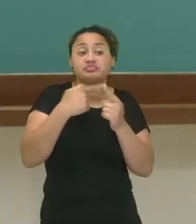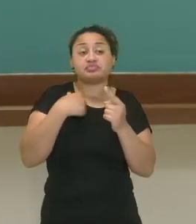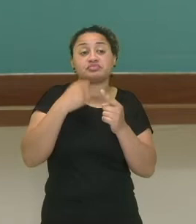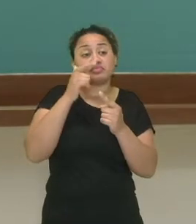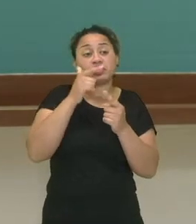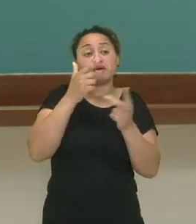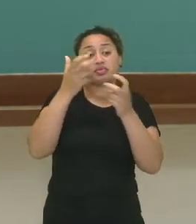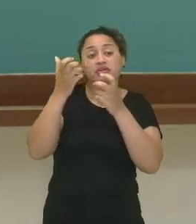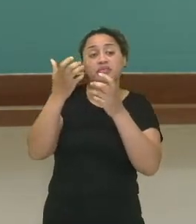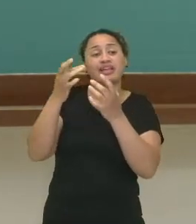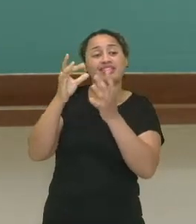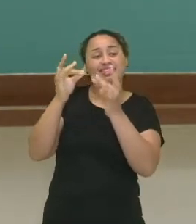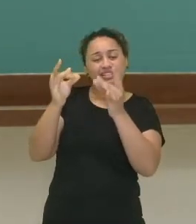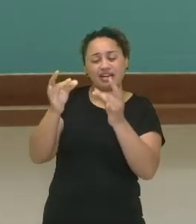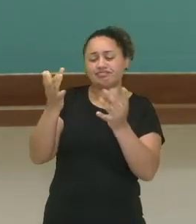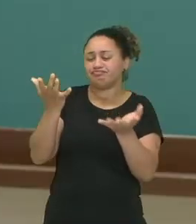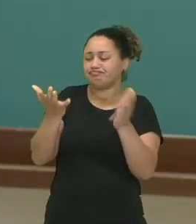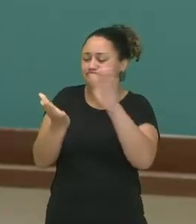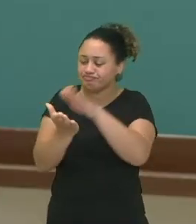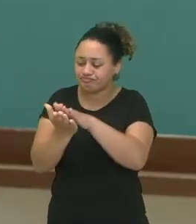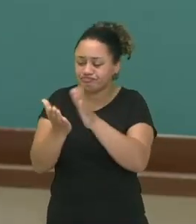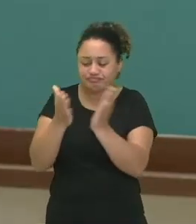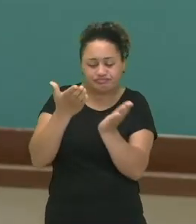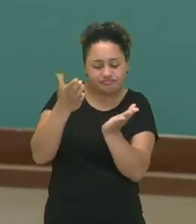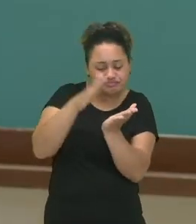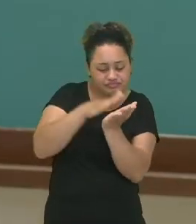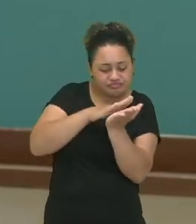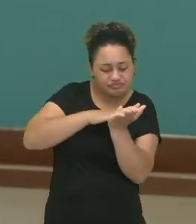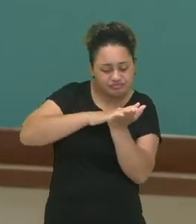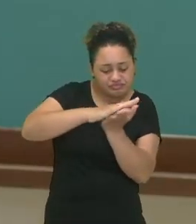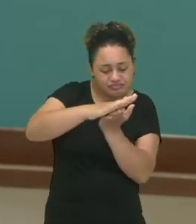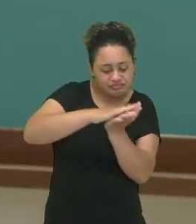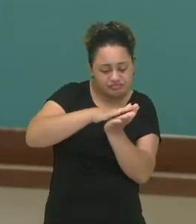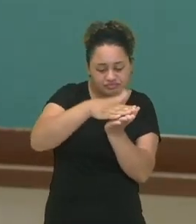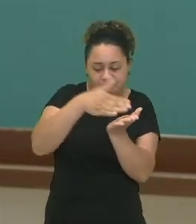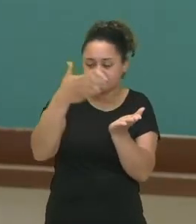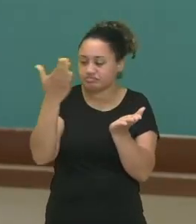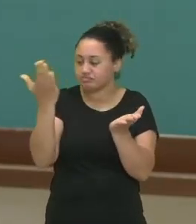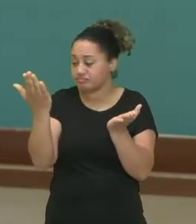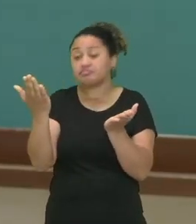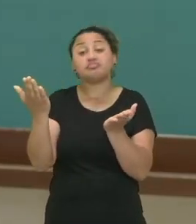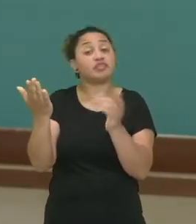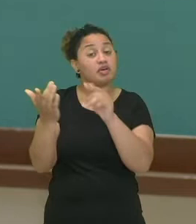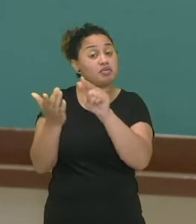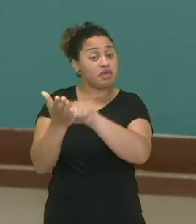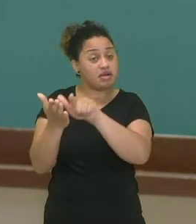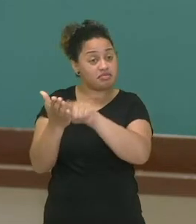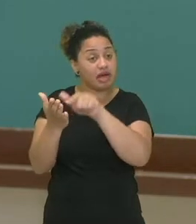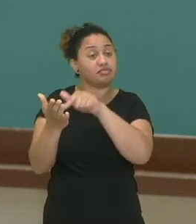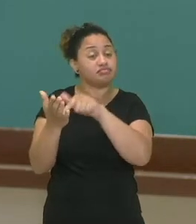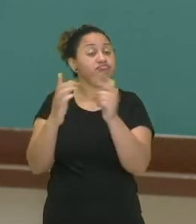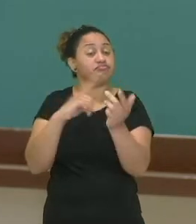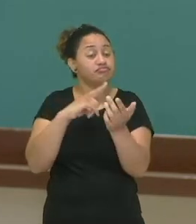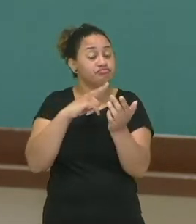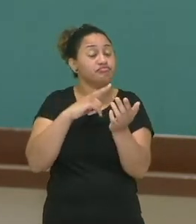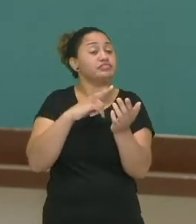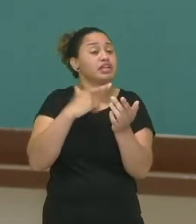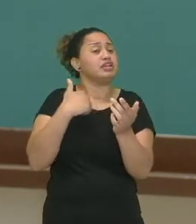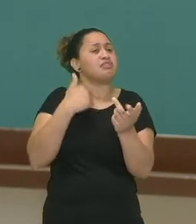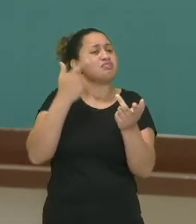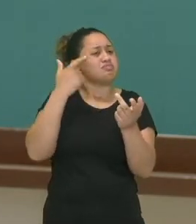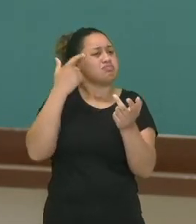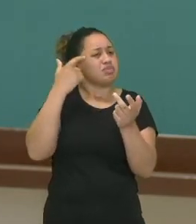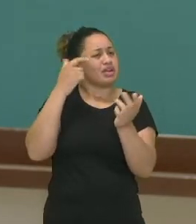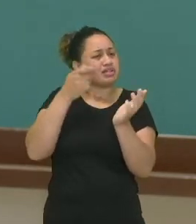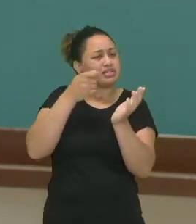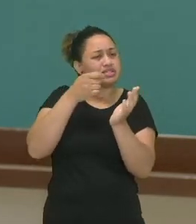cada linha dessa que foi depois, né, carimbado, né, feito no papel, impresso no papel. Então imagine que cada